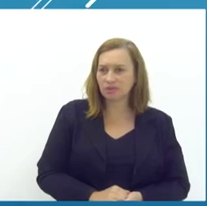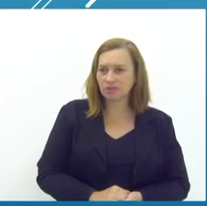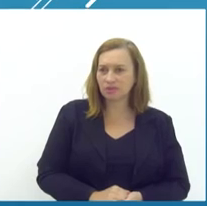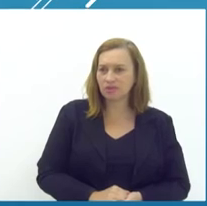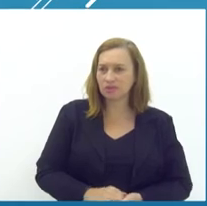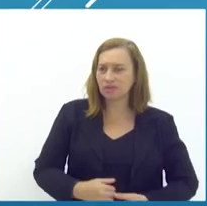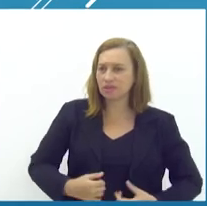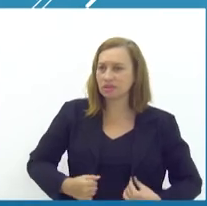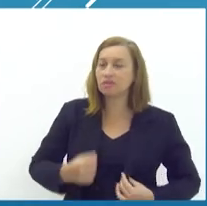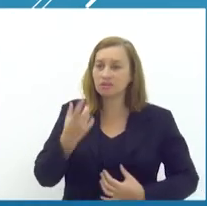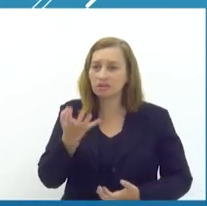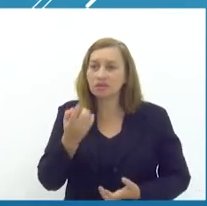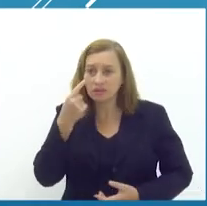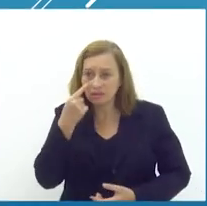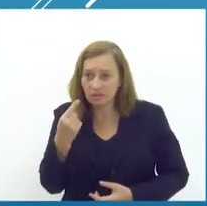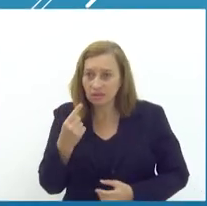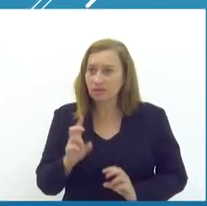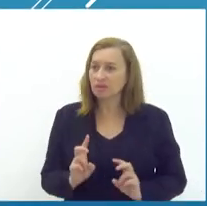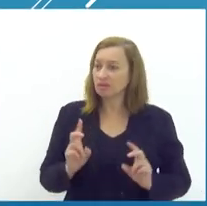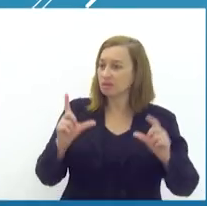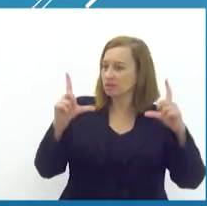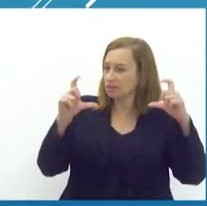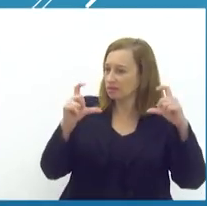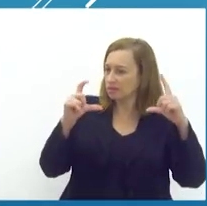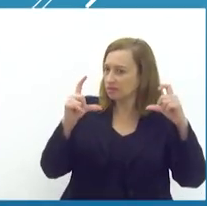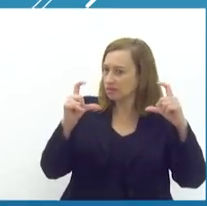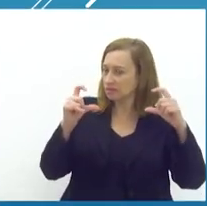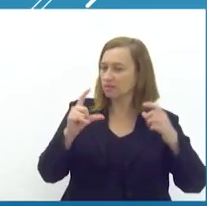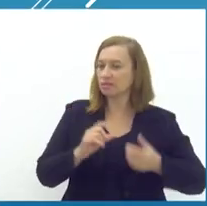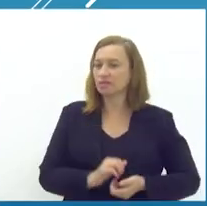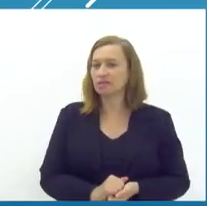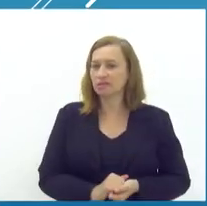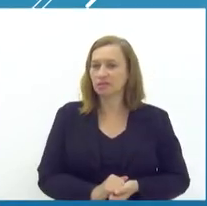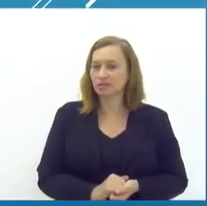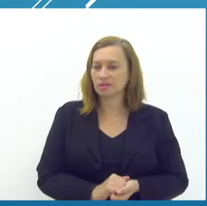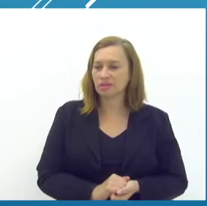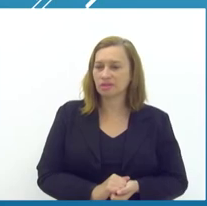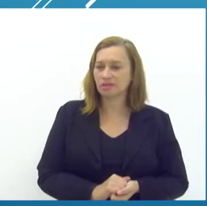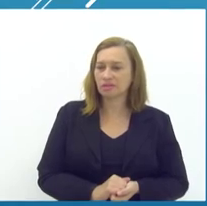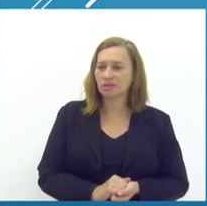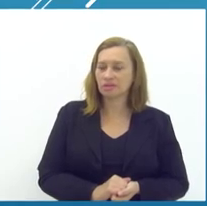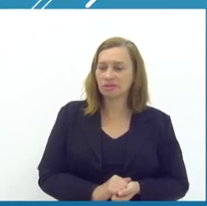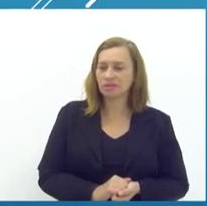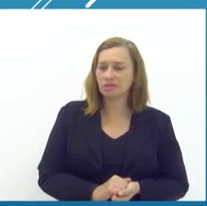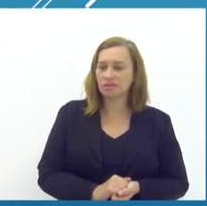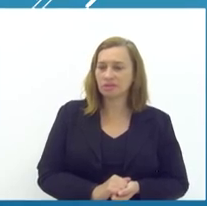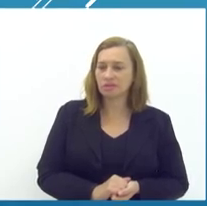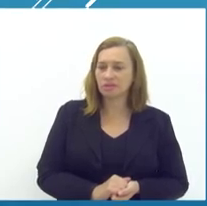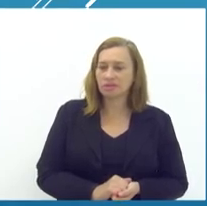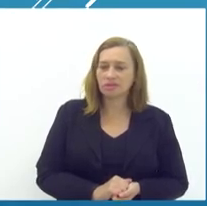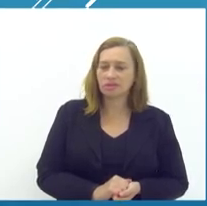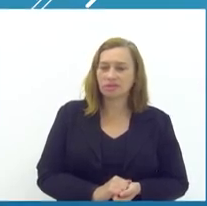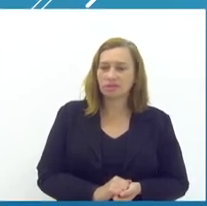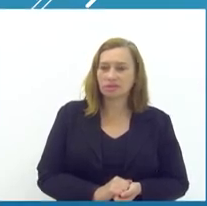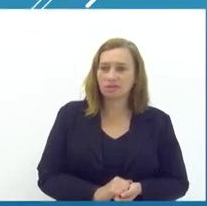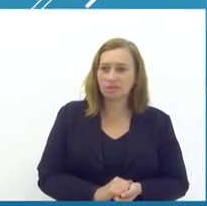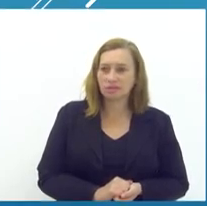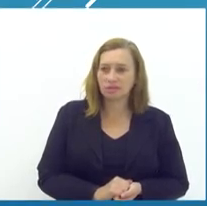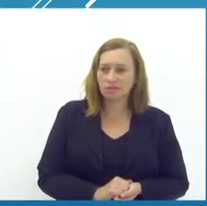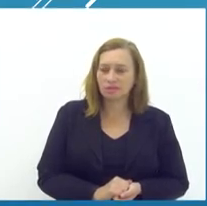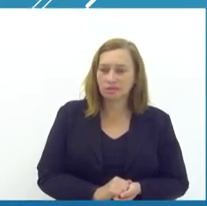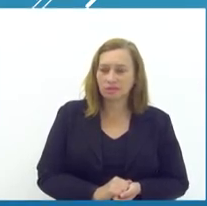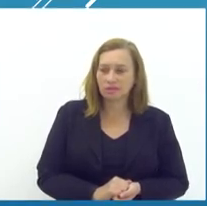nós queremos solução ou Soluções ou a solução sempre é feita por uma minoria privilegiada